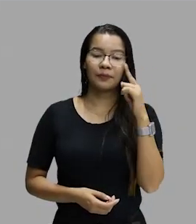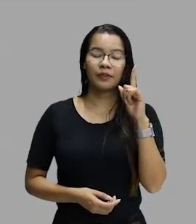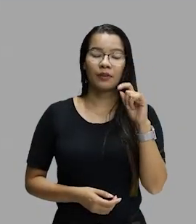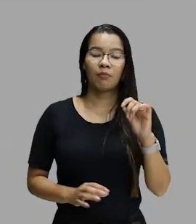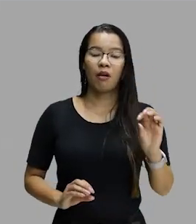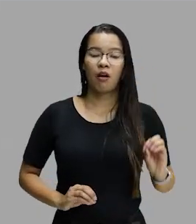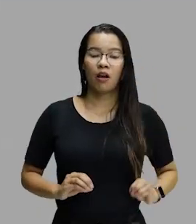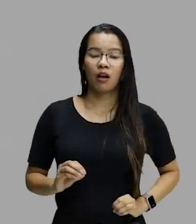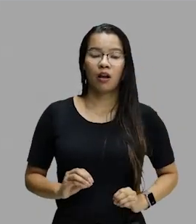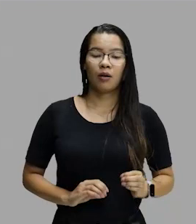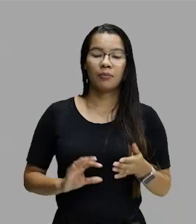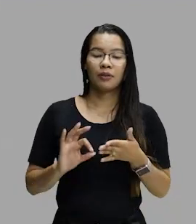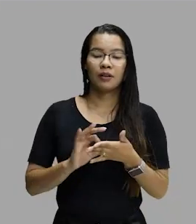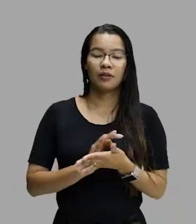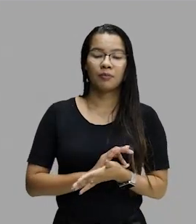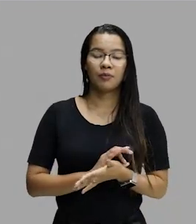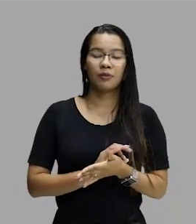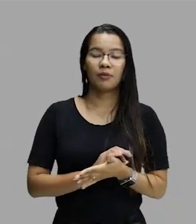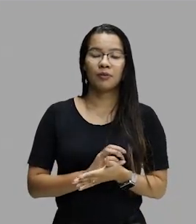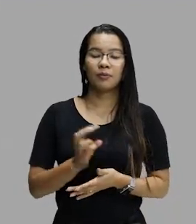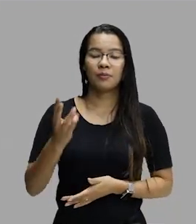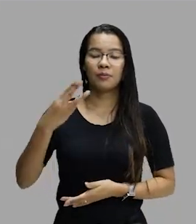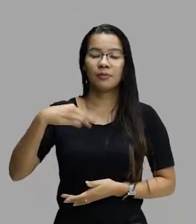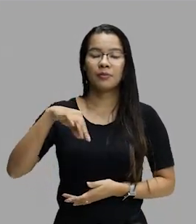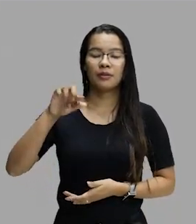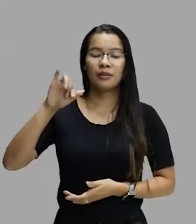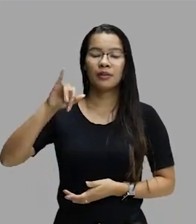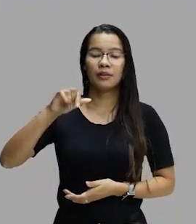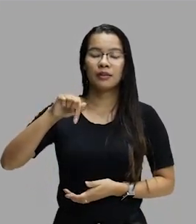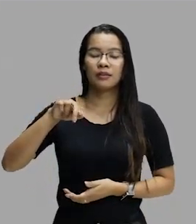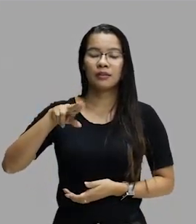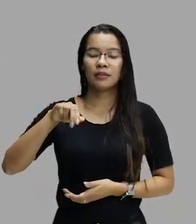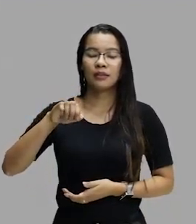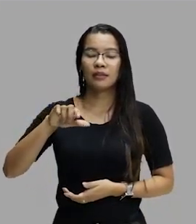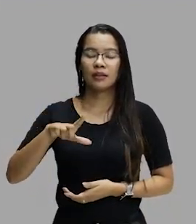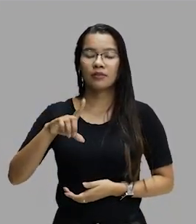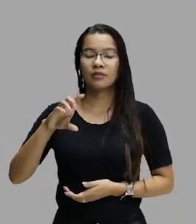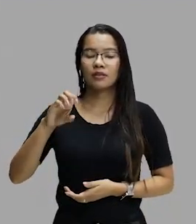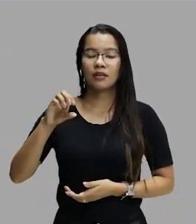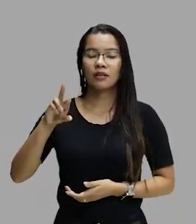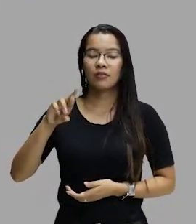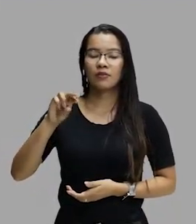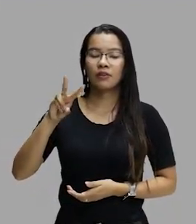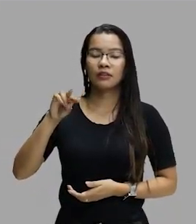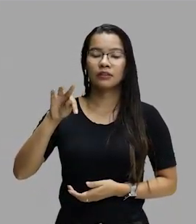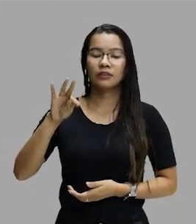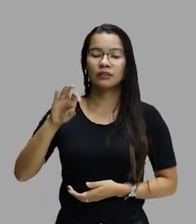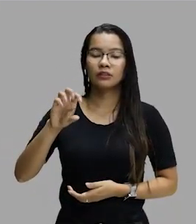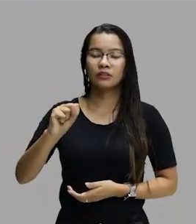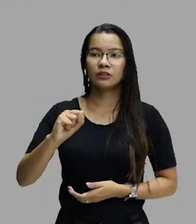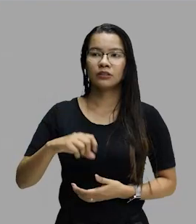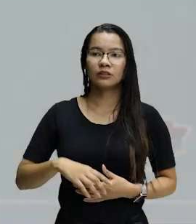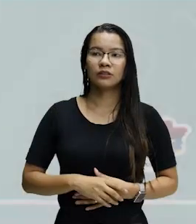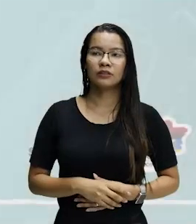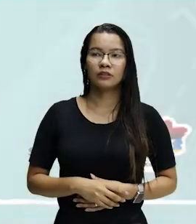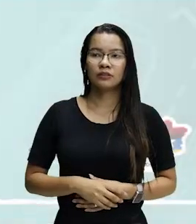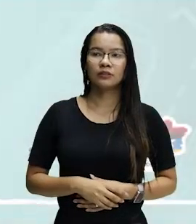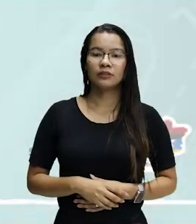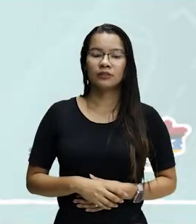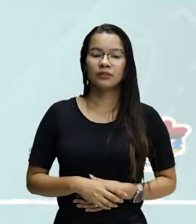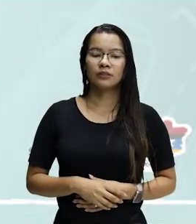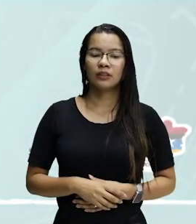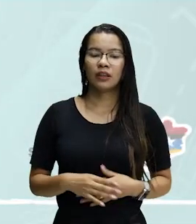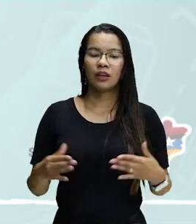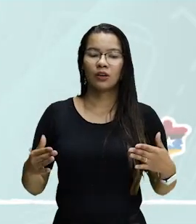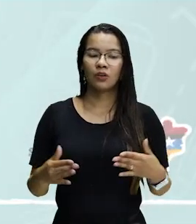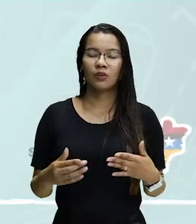obra escrita por Miguel de Cervantes e Saavedra. Tá aí a figura, ele e o seu fiel escudeiro.